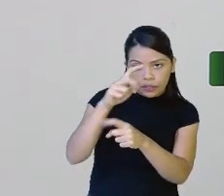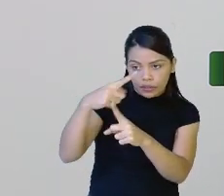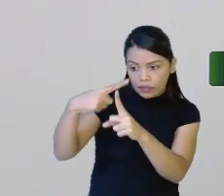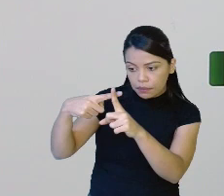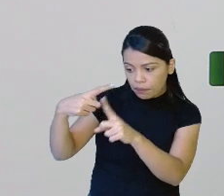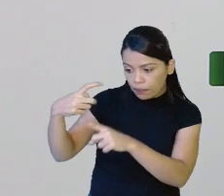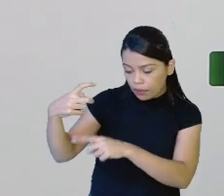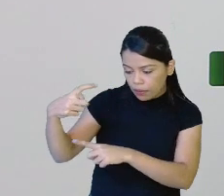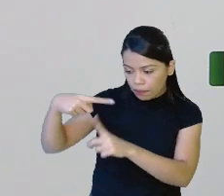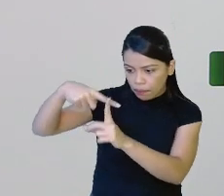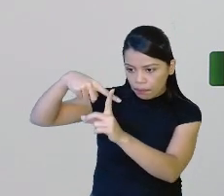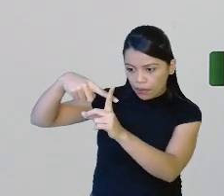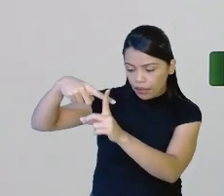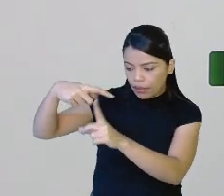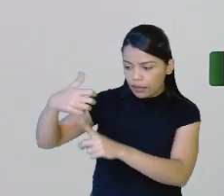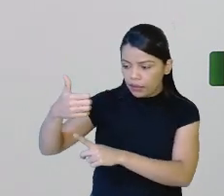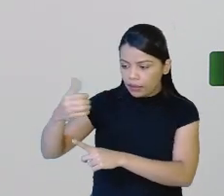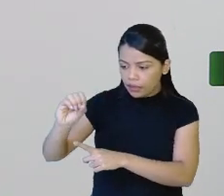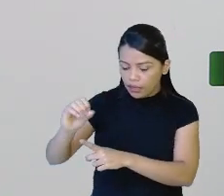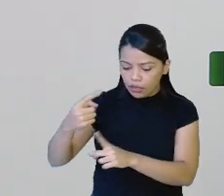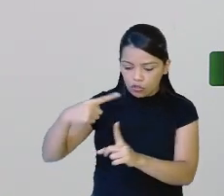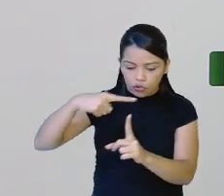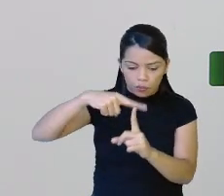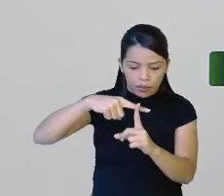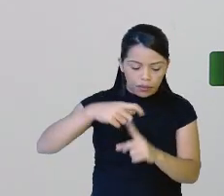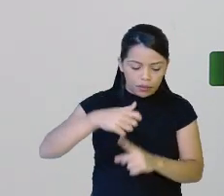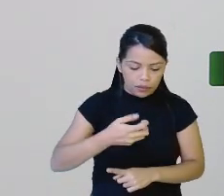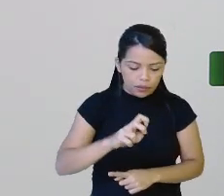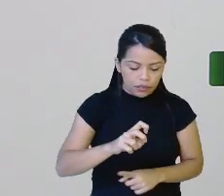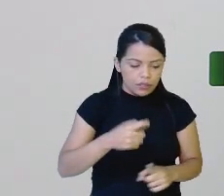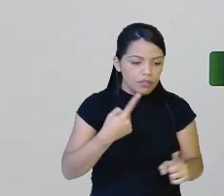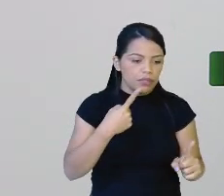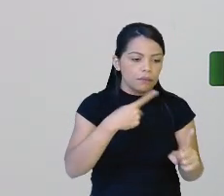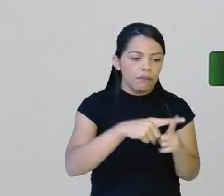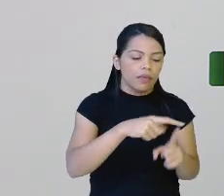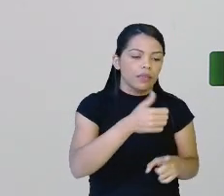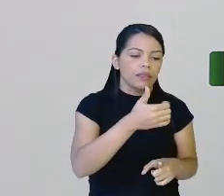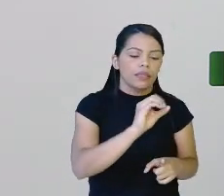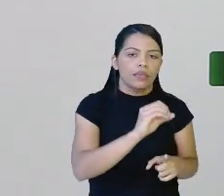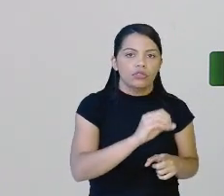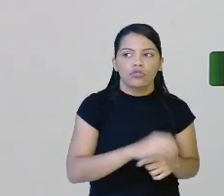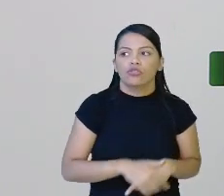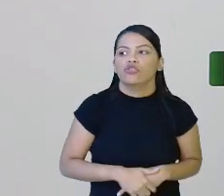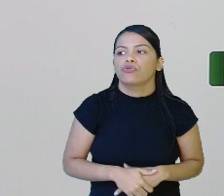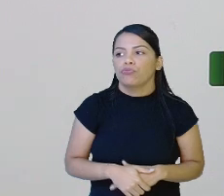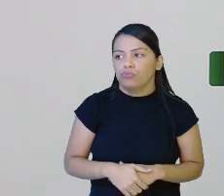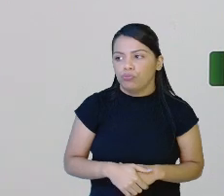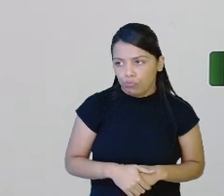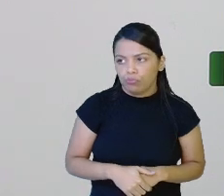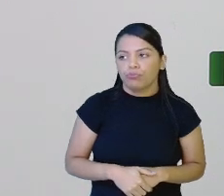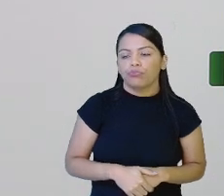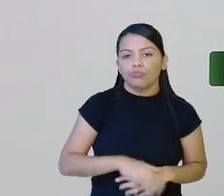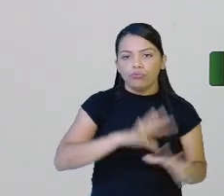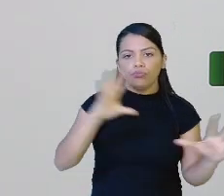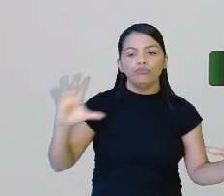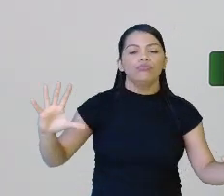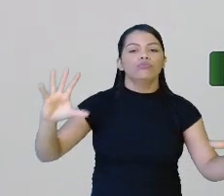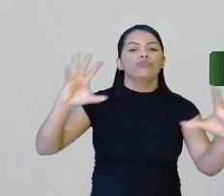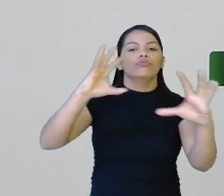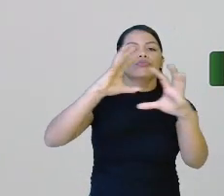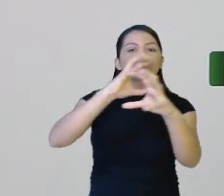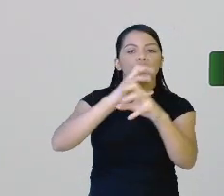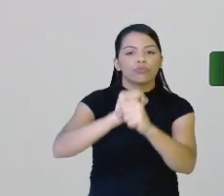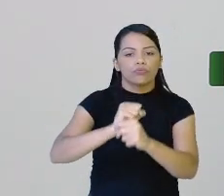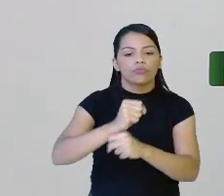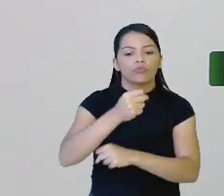10 mais 15 mais 10, ó. 15 mais 10, 25. 15 mais 10, 25. 25